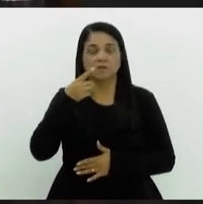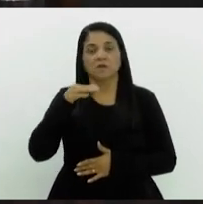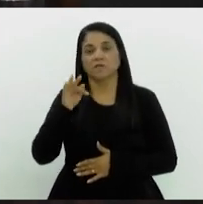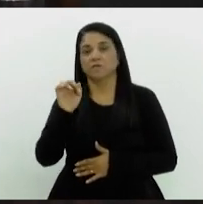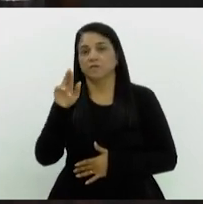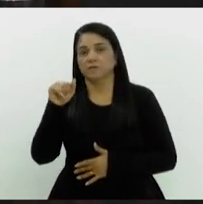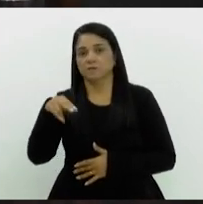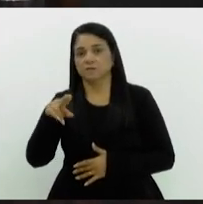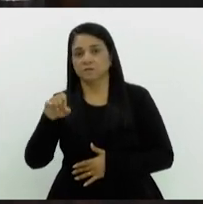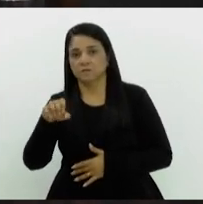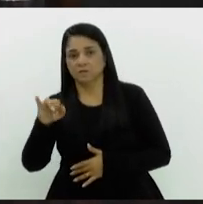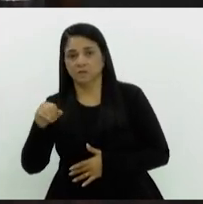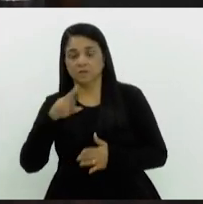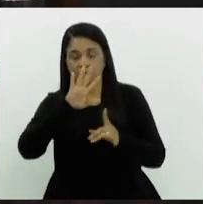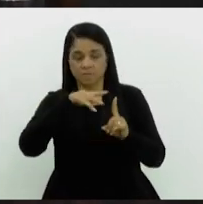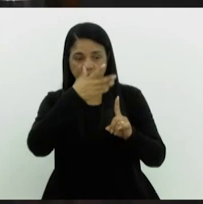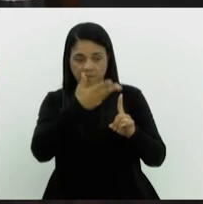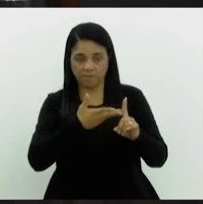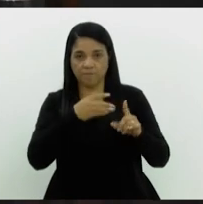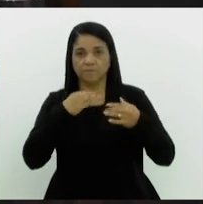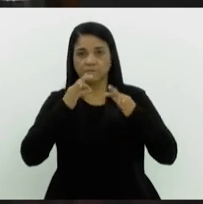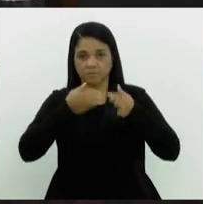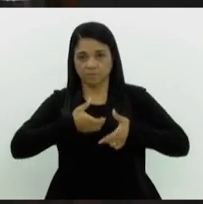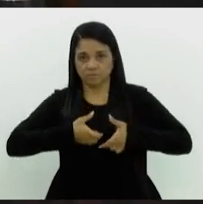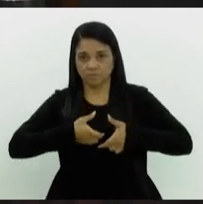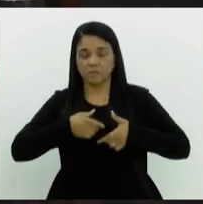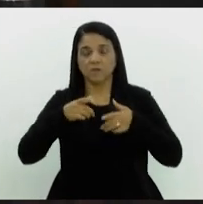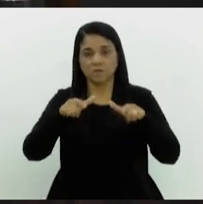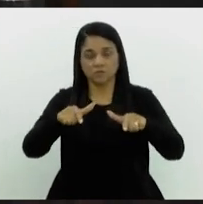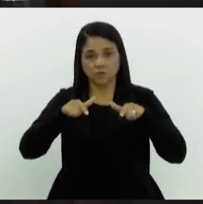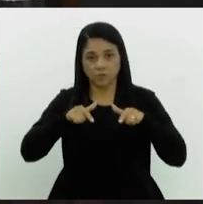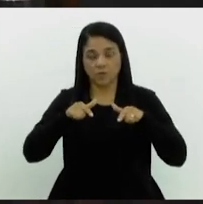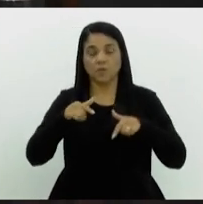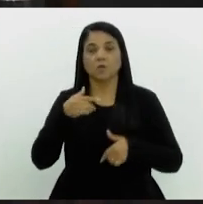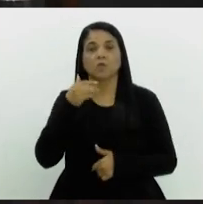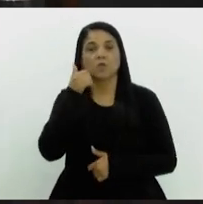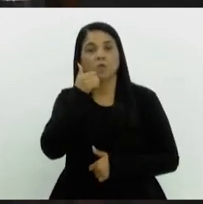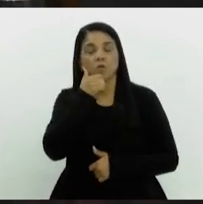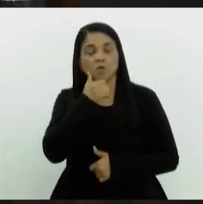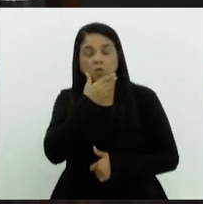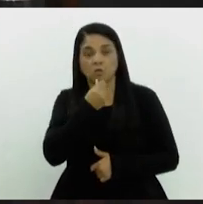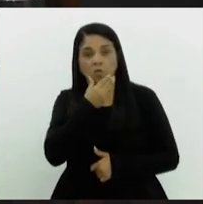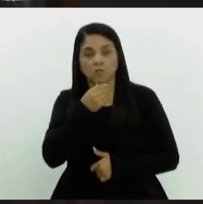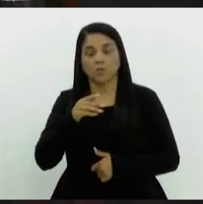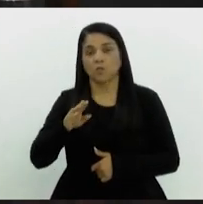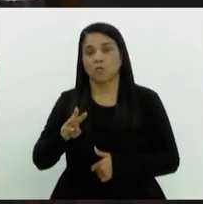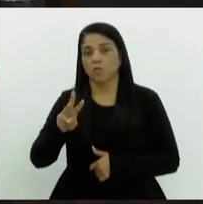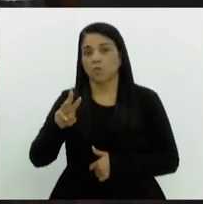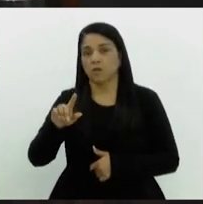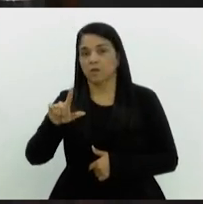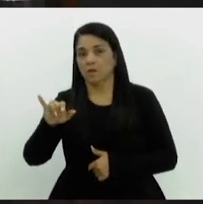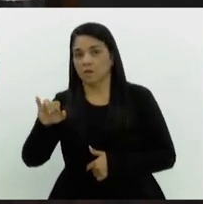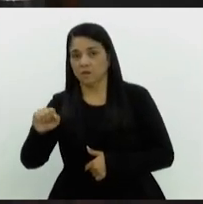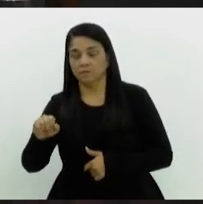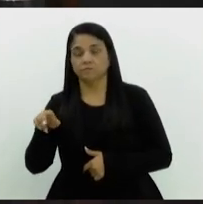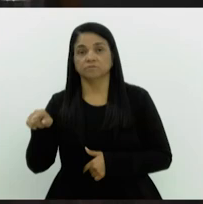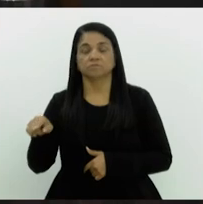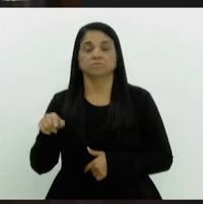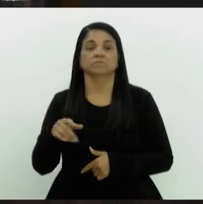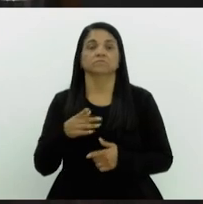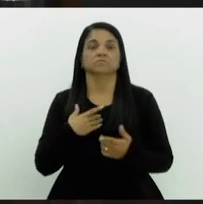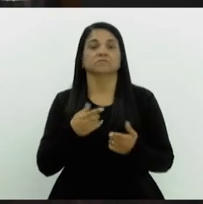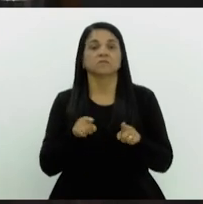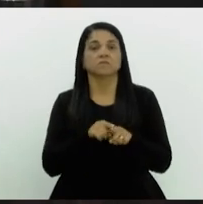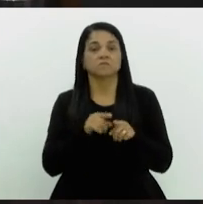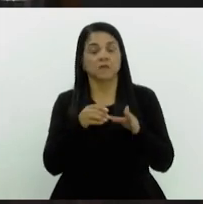Franciane Mota, que concede medalha Tiradentes e o respectivo diploma ao senhor William Cláudio Almeida da Silva, conhecido como Russo Adestrador. Pareceres